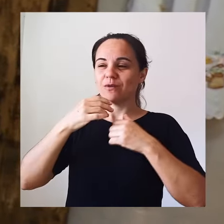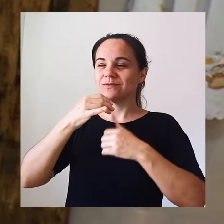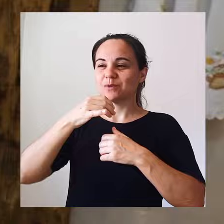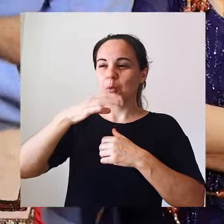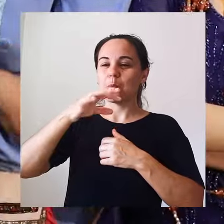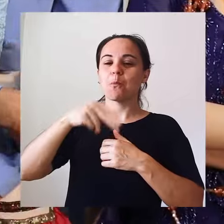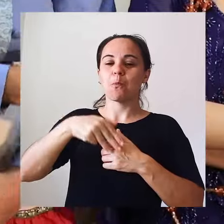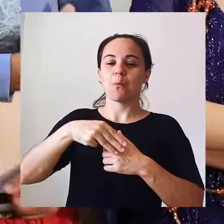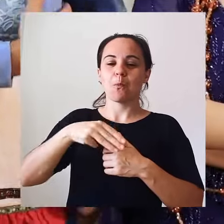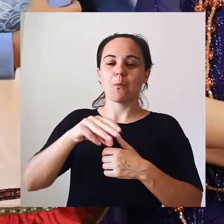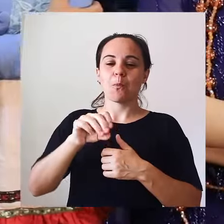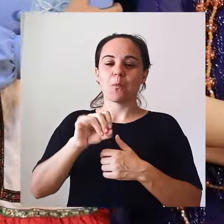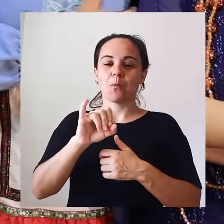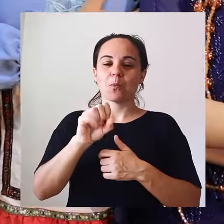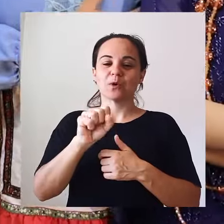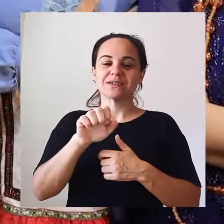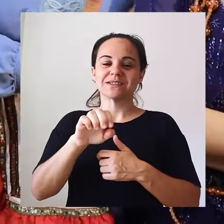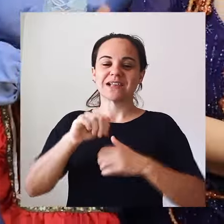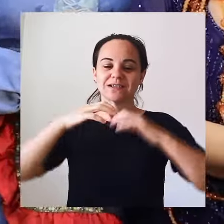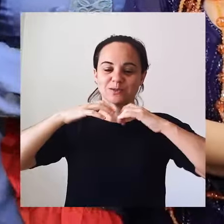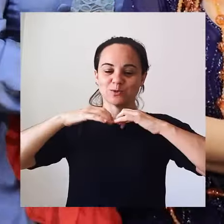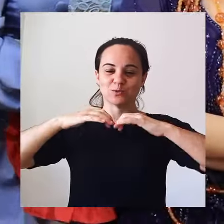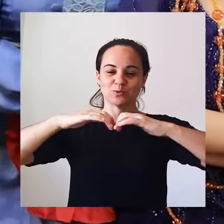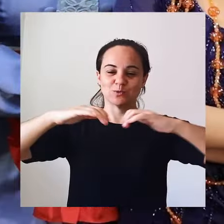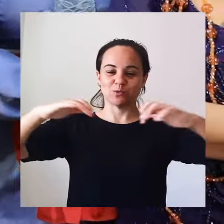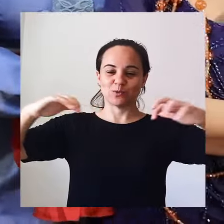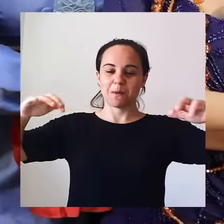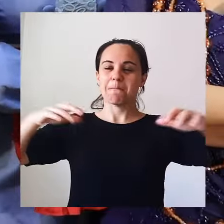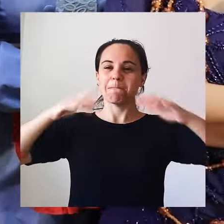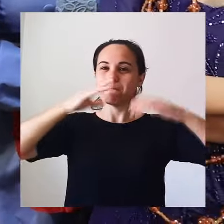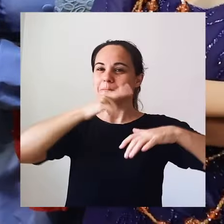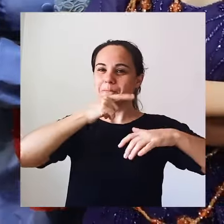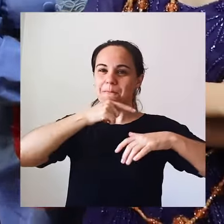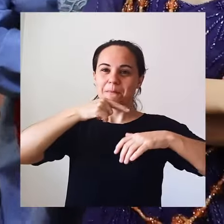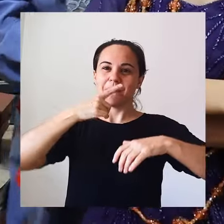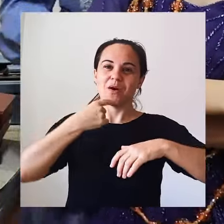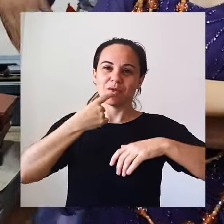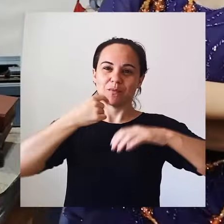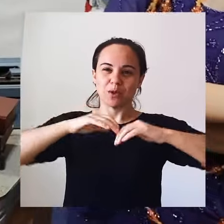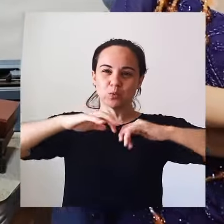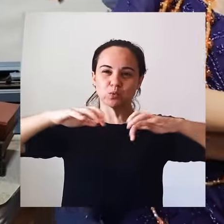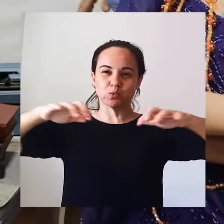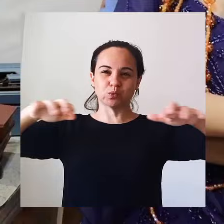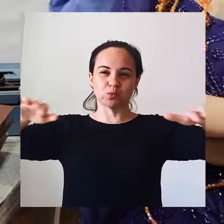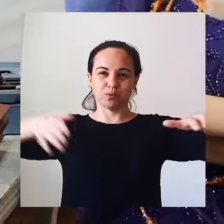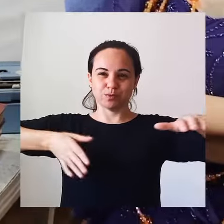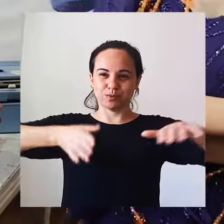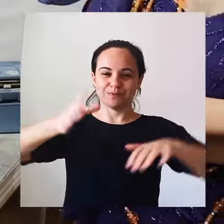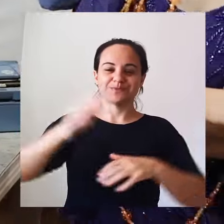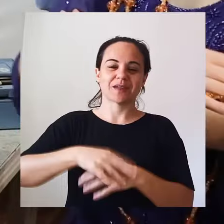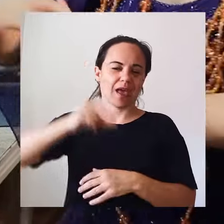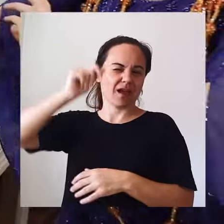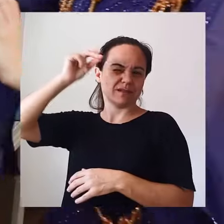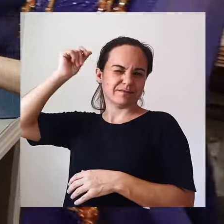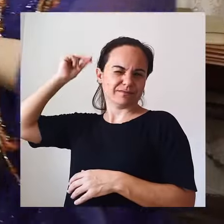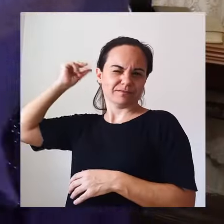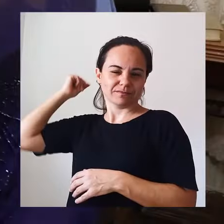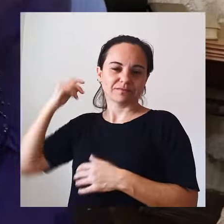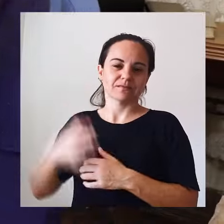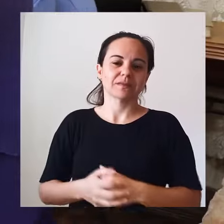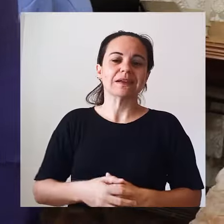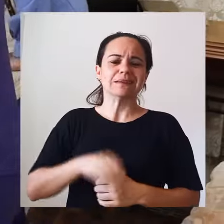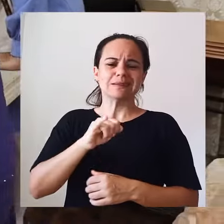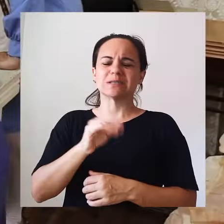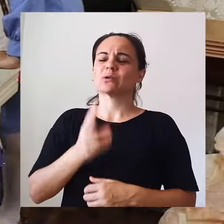no Brasil. Mas se vocês vão ficar falando que a Tiazira veia, eu não faço mais